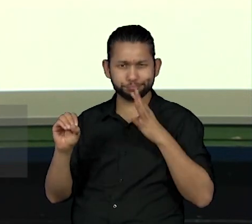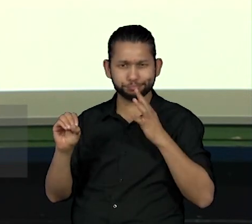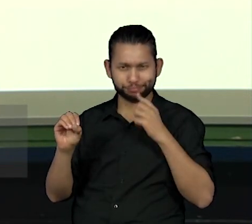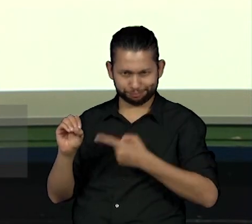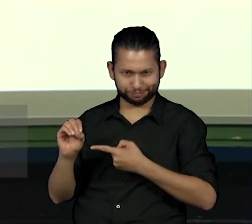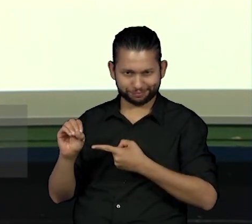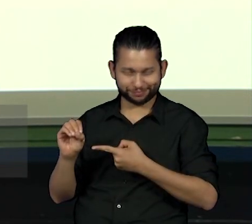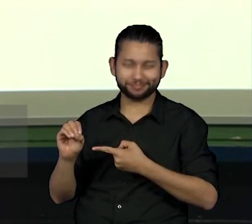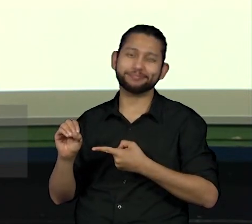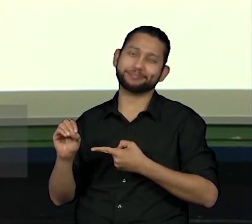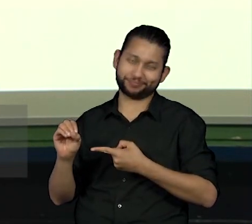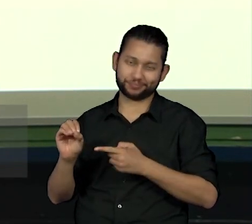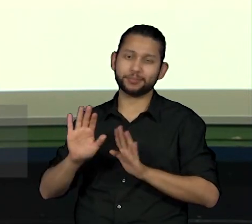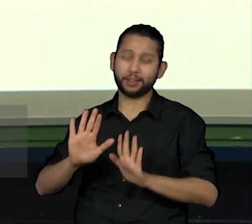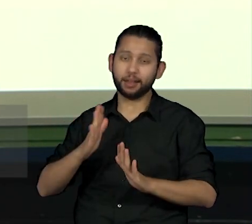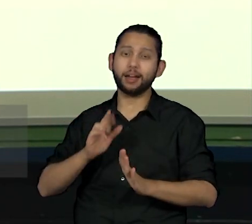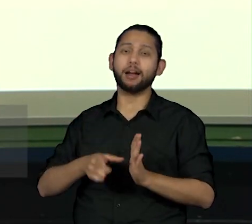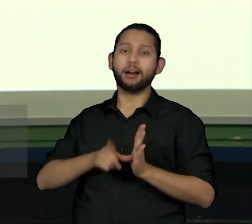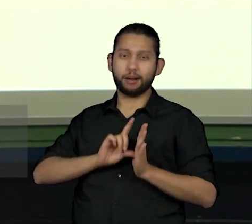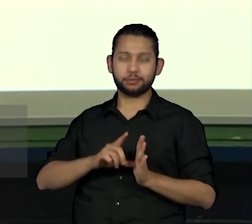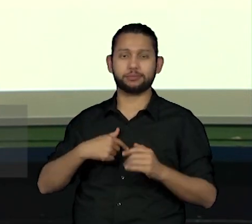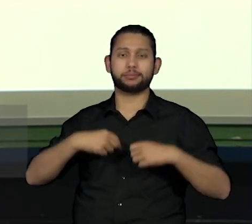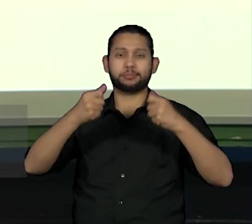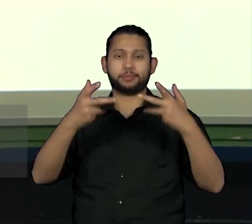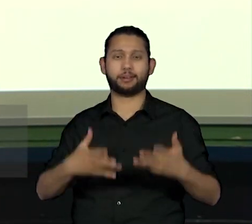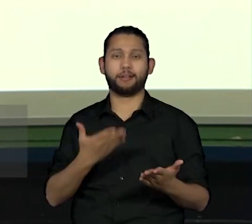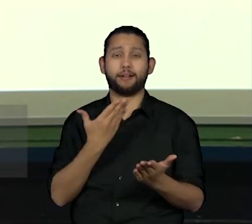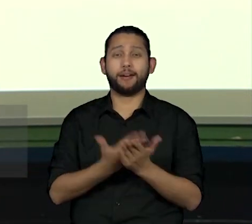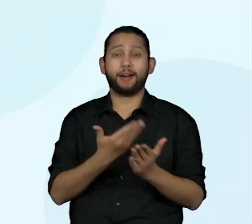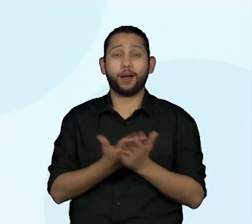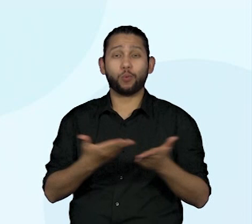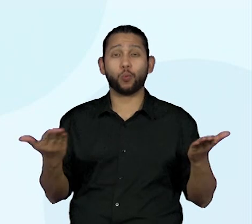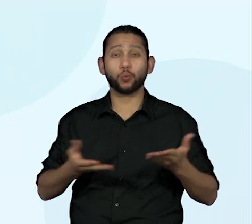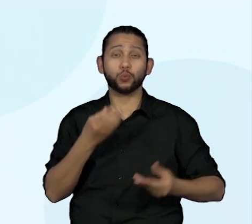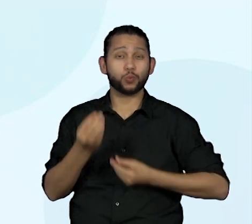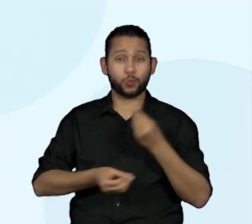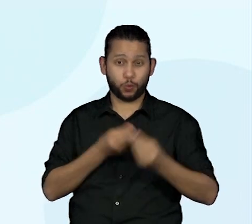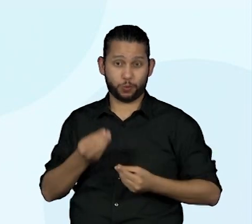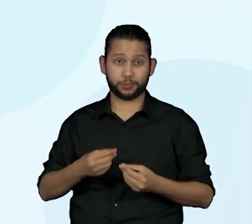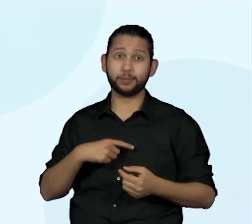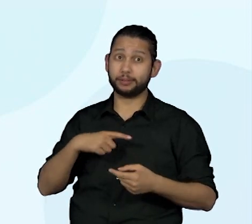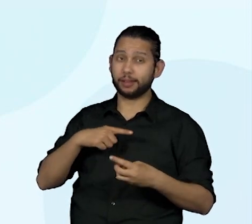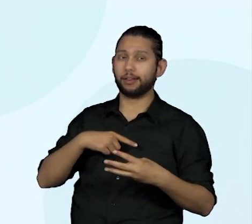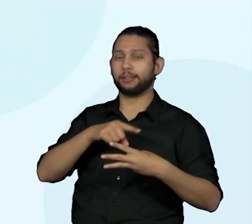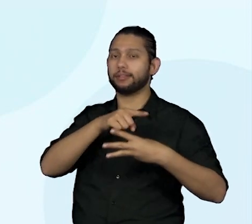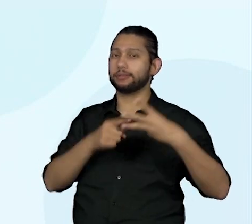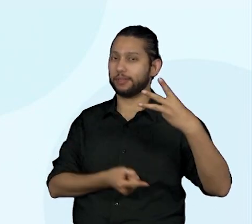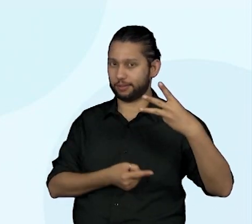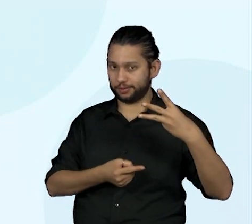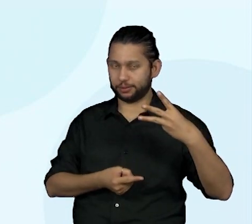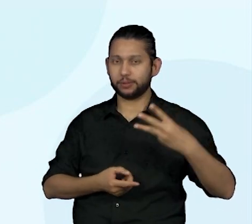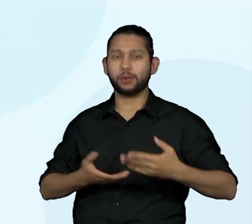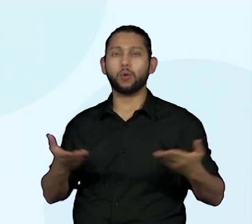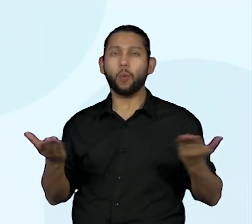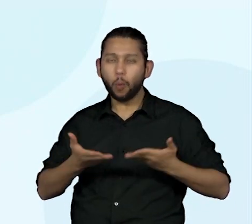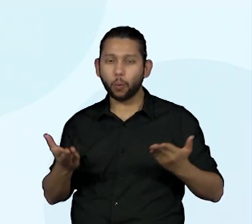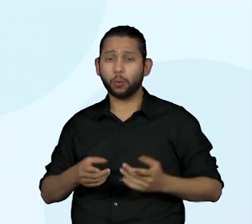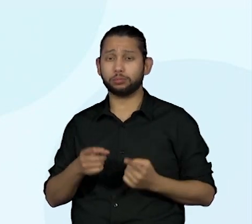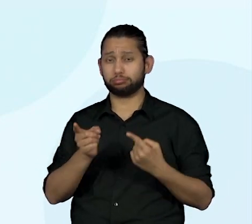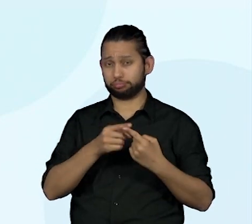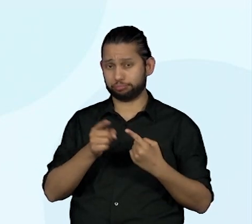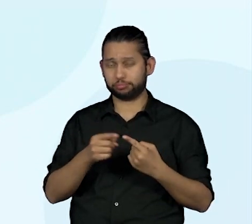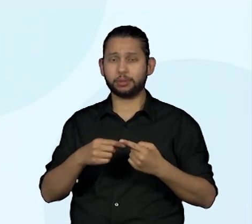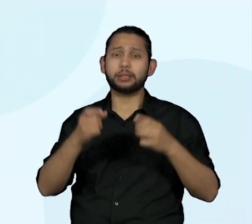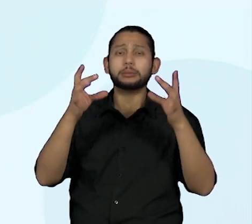a gente vai dividir essa aula para que você entenda passo a passo. Na etapa 1, a gente vai aprender o conceito de